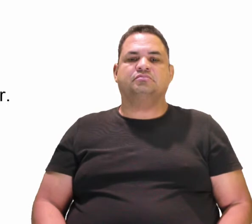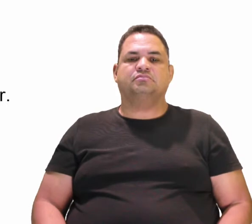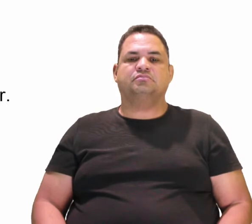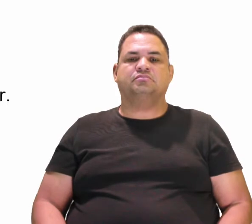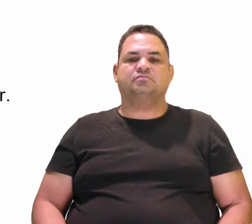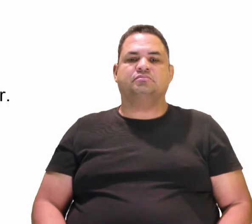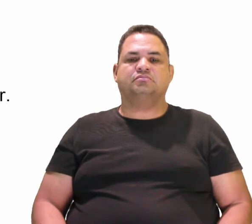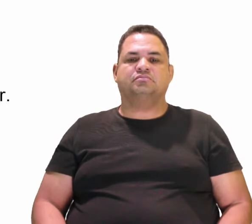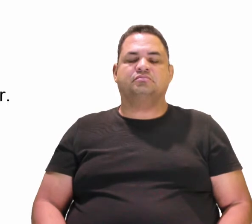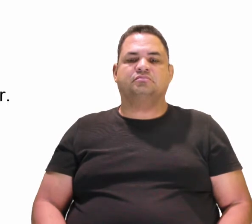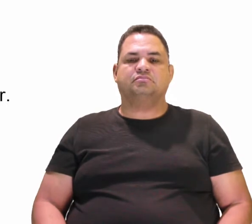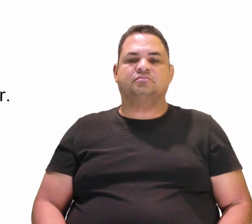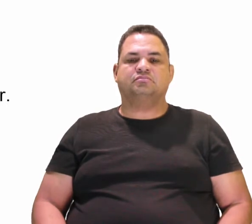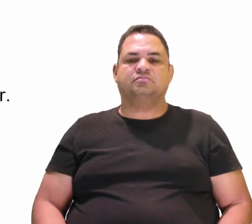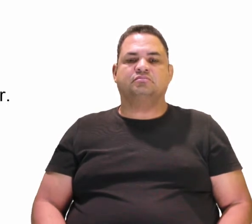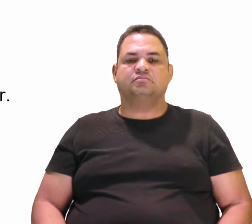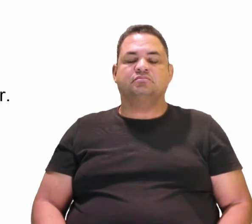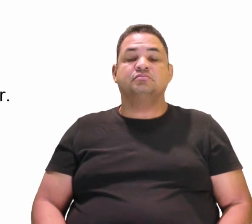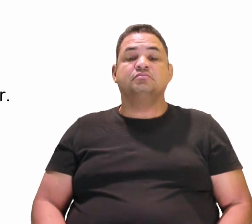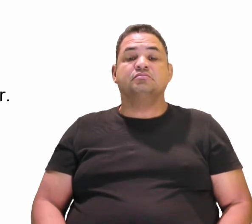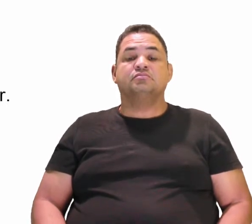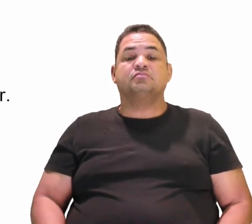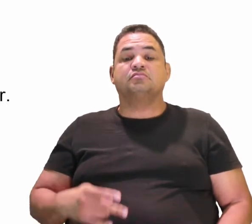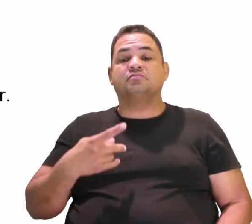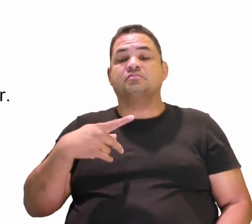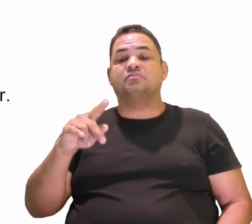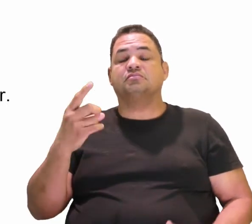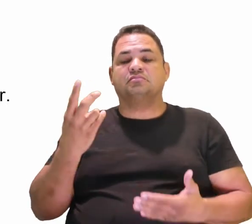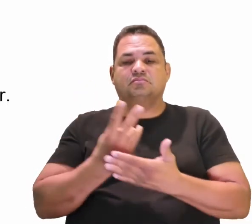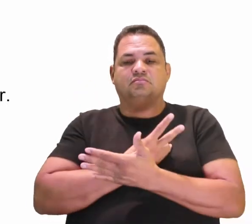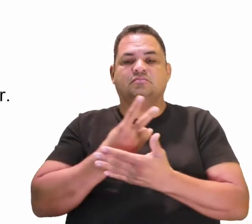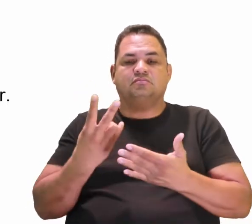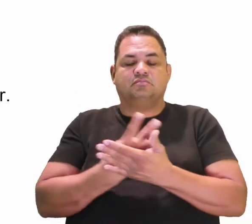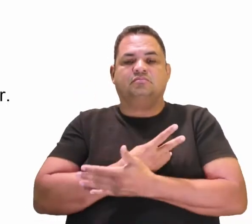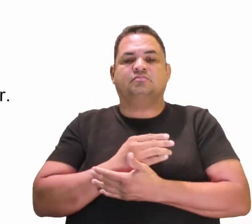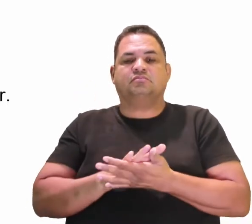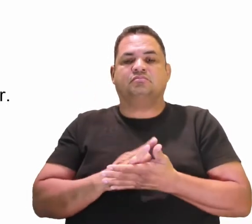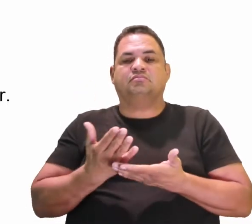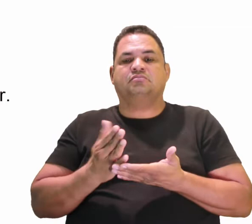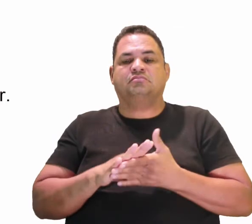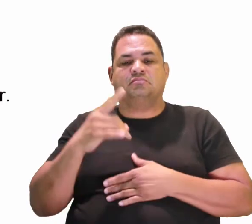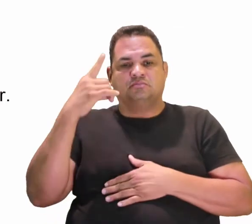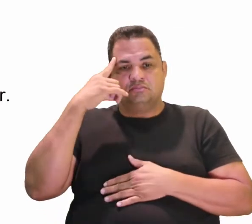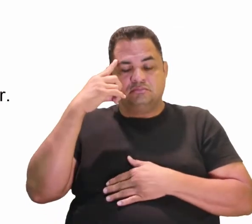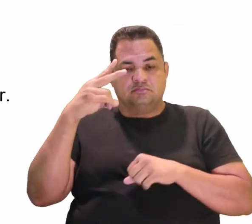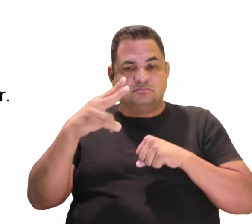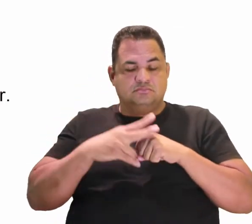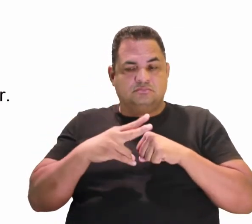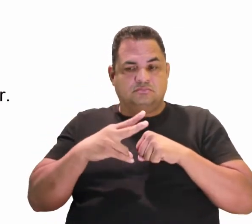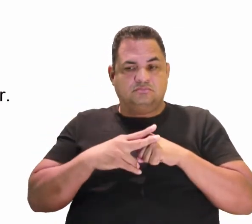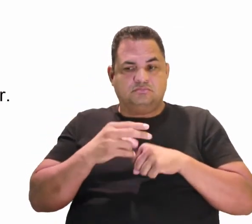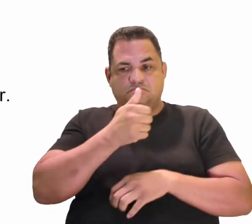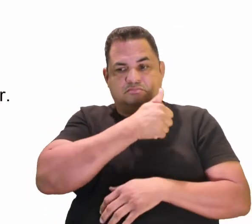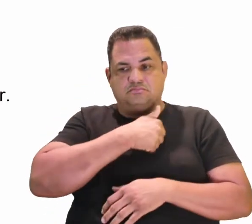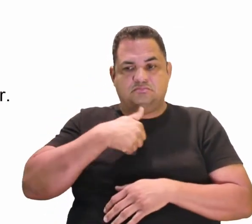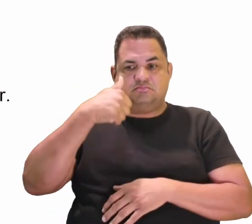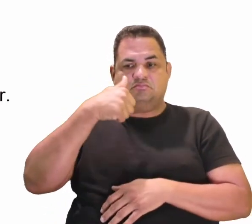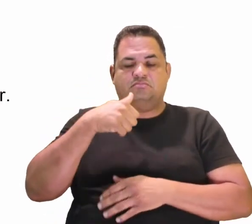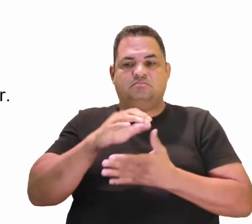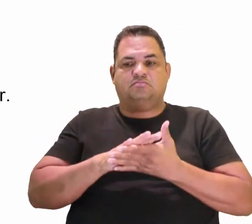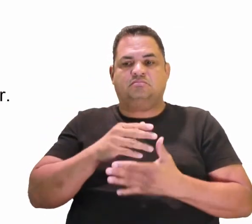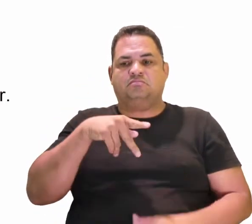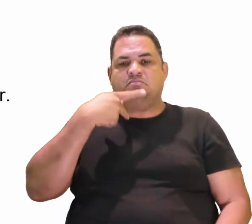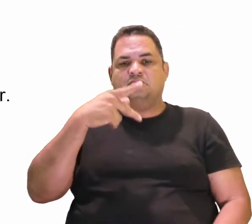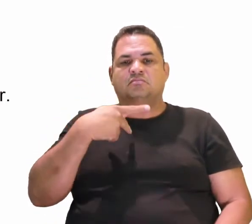dos seus erros, dos seus erros. Então, aqui eu penso que o único verbo que ficaria melhor para eu falar